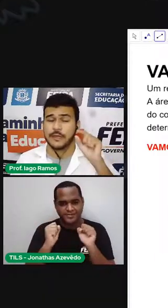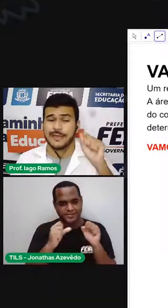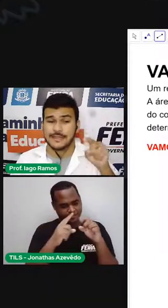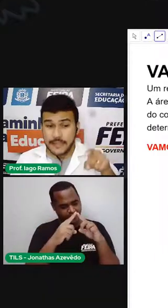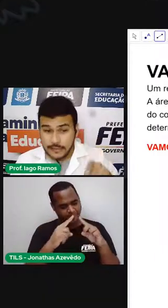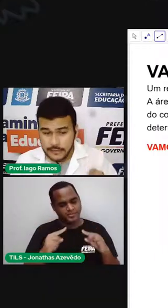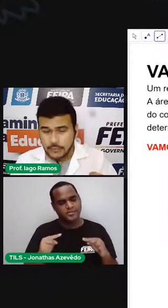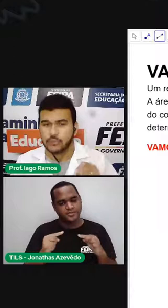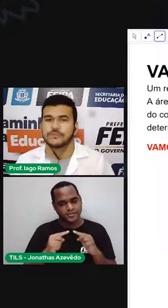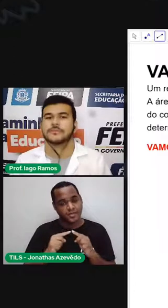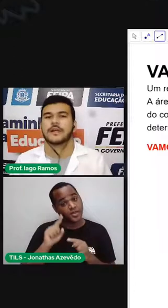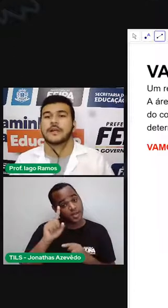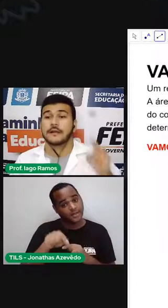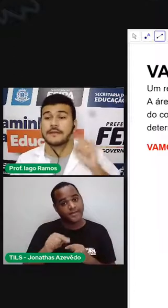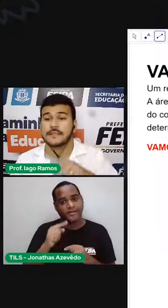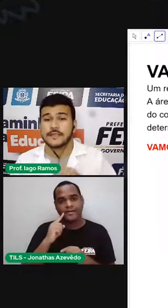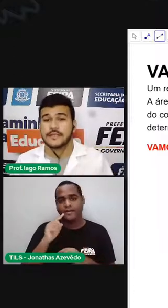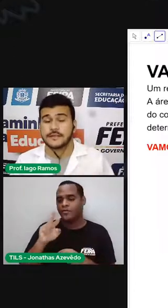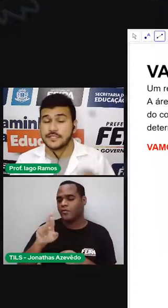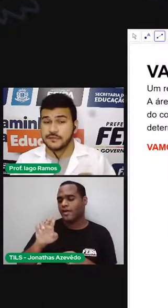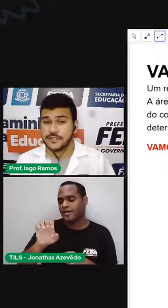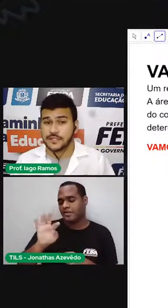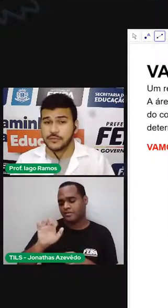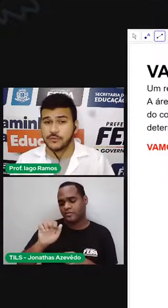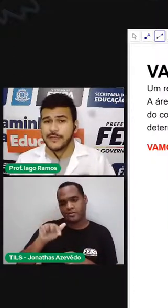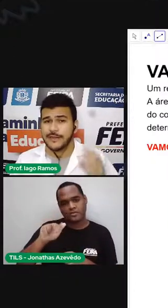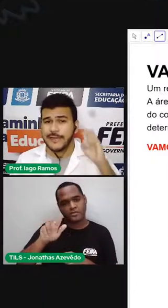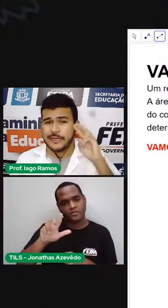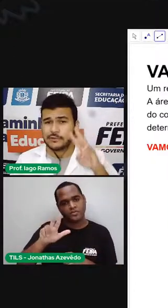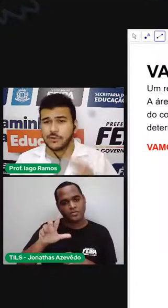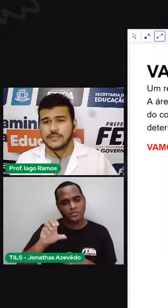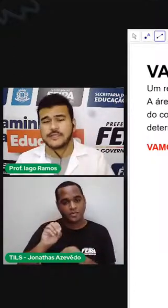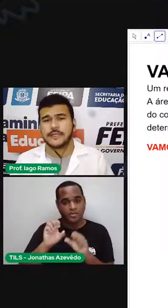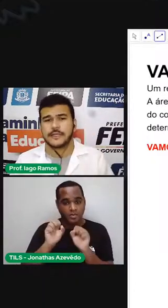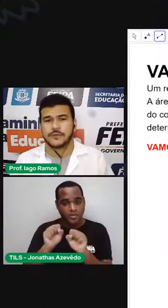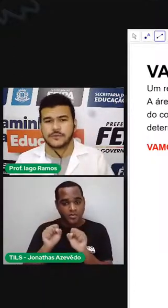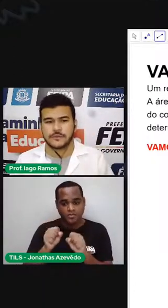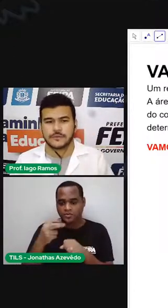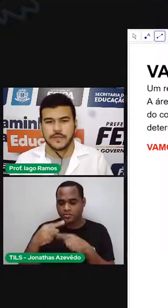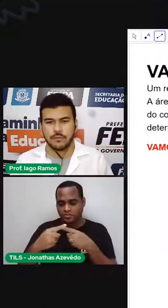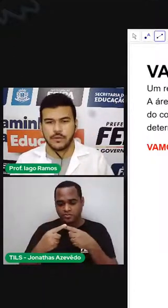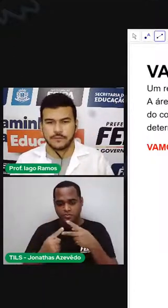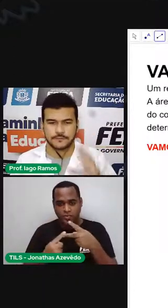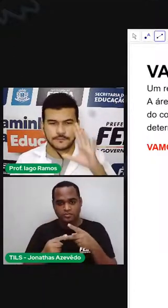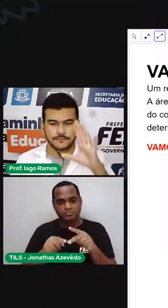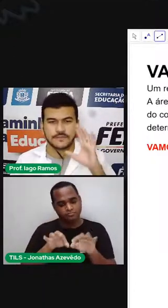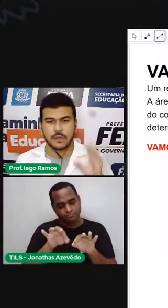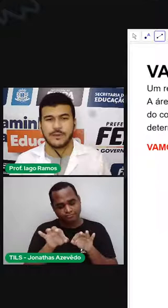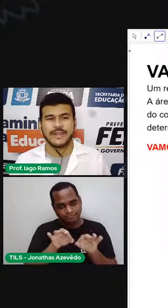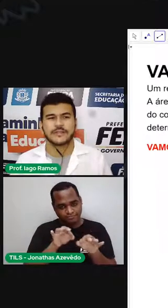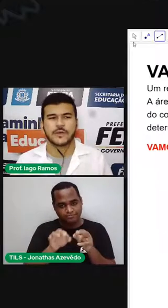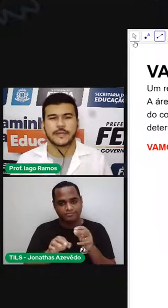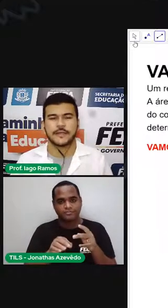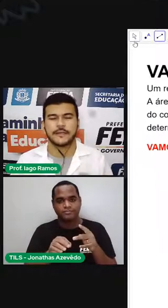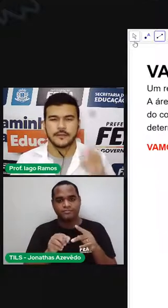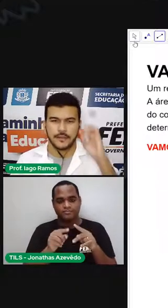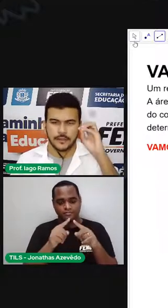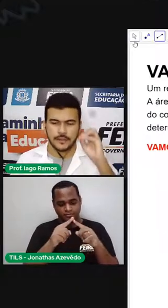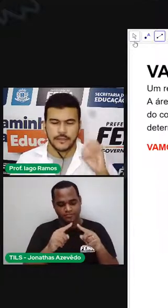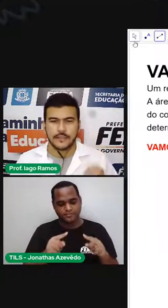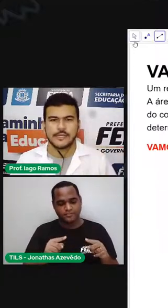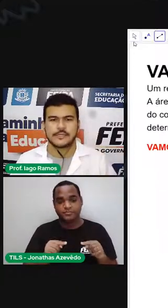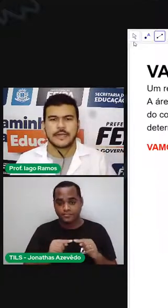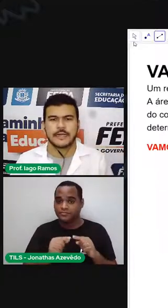desculpe esse retângulo vai ser dividido em dois triângulos Tá bom então isso